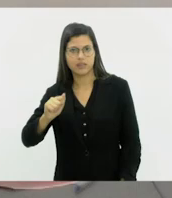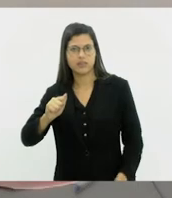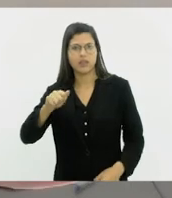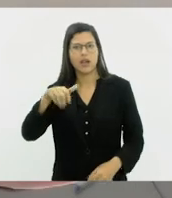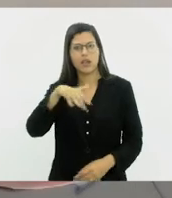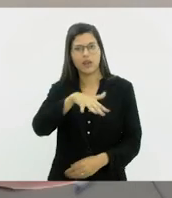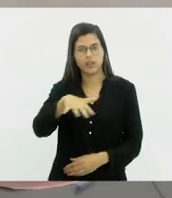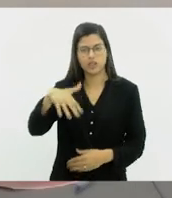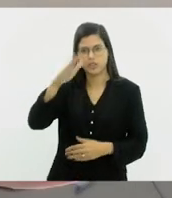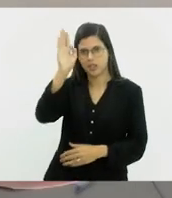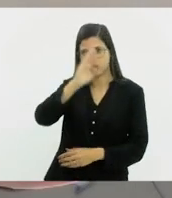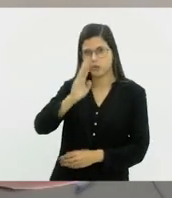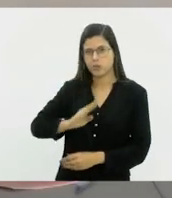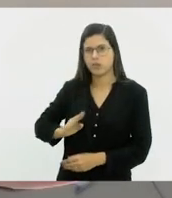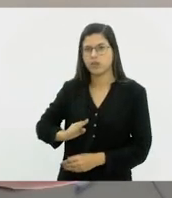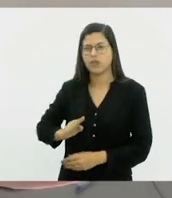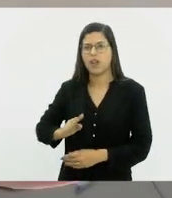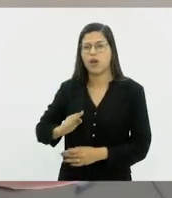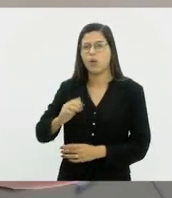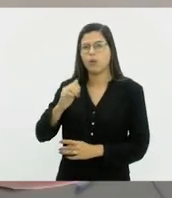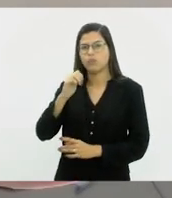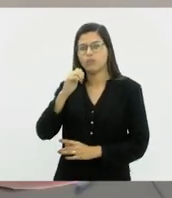feministas antiproibicionista